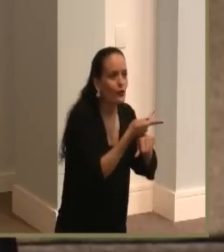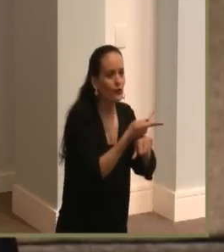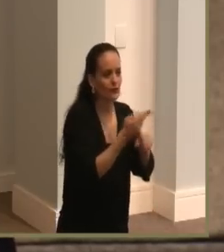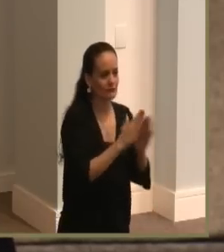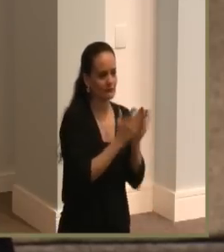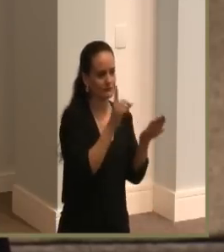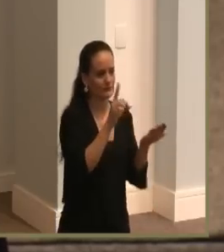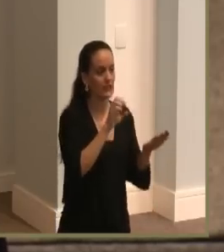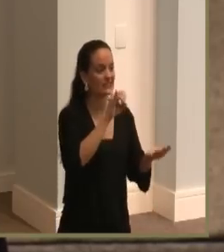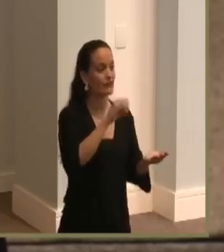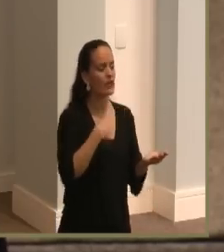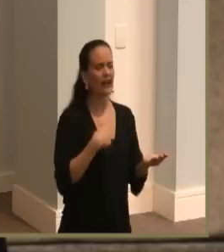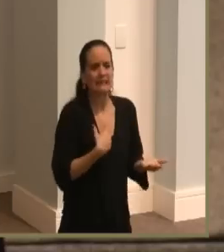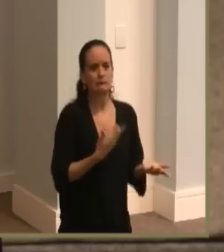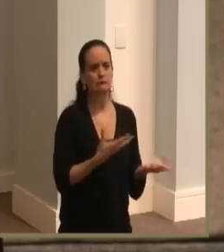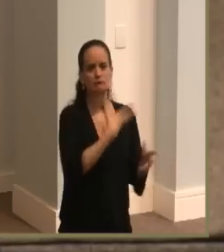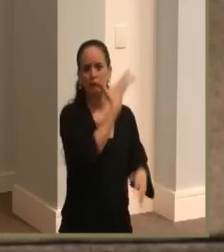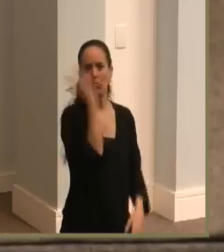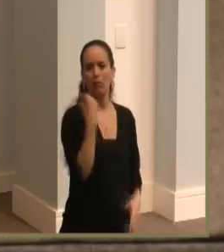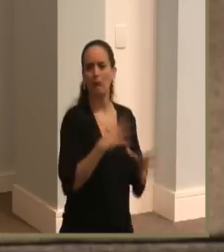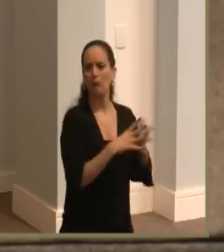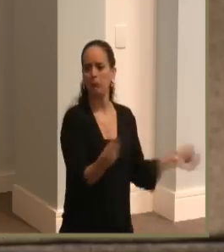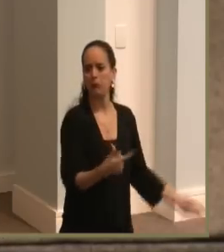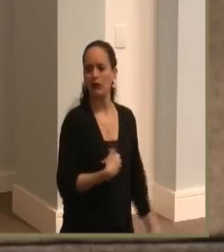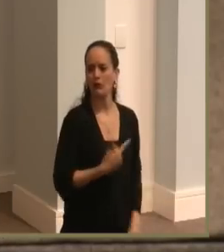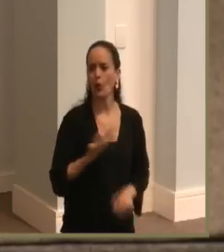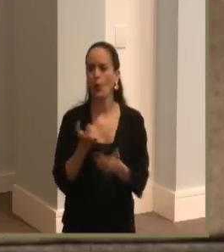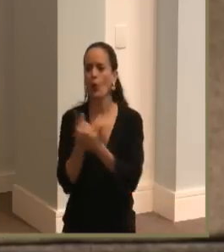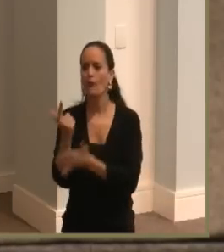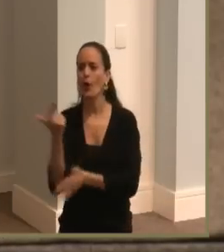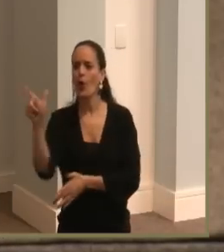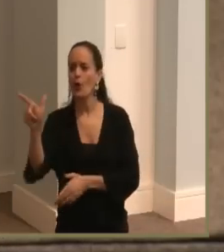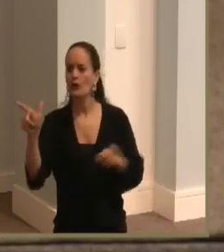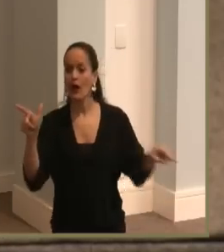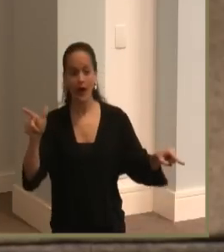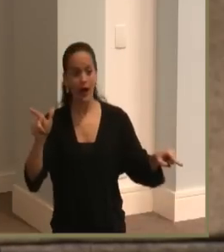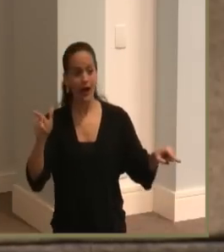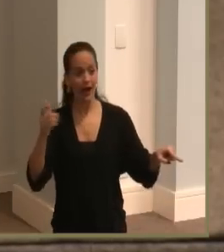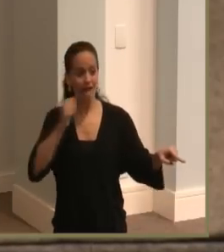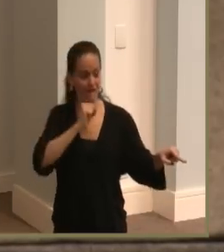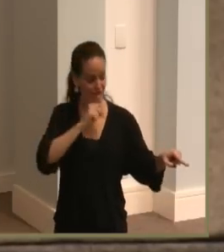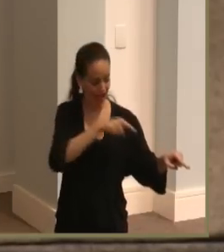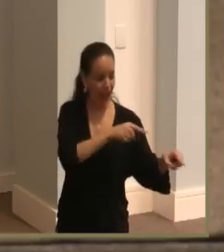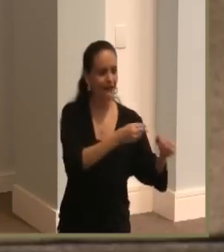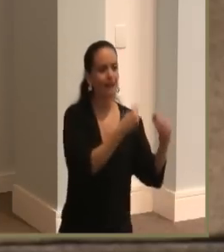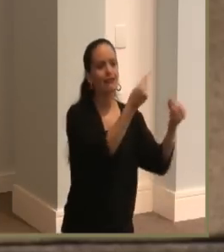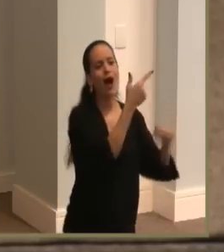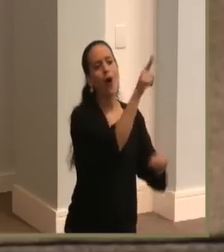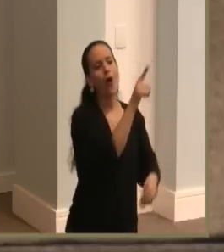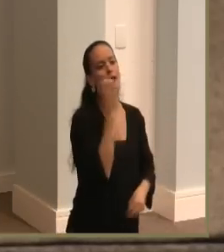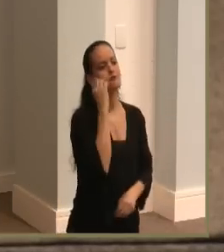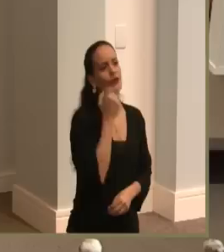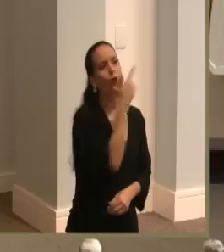outra, é mais um motivo para você ir lá e buscar. Assim você pode presentear alguém com uma Bíblia.